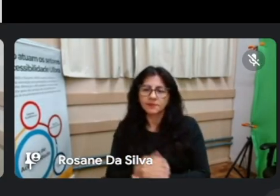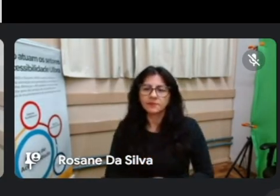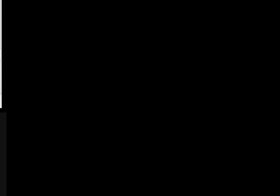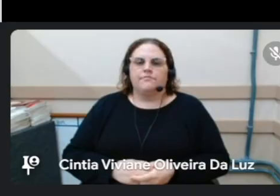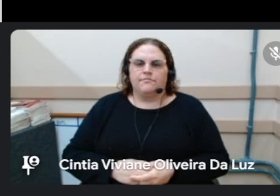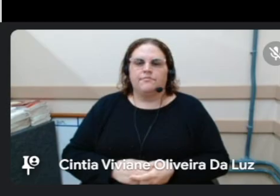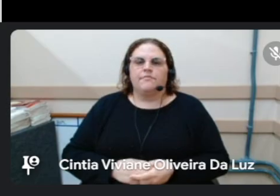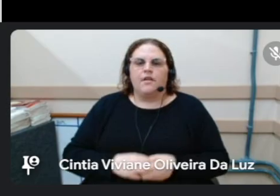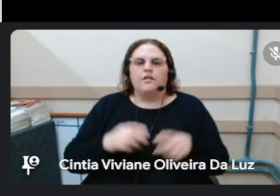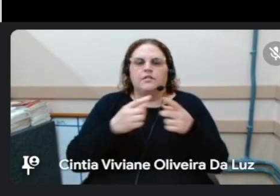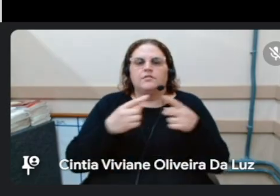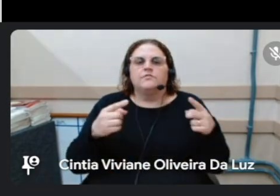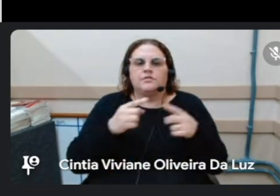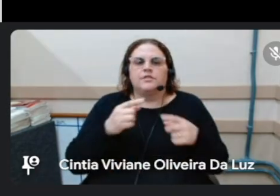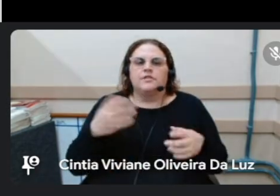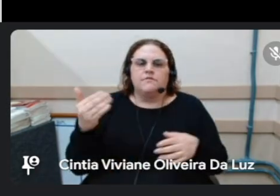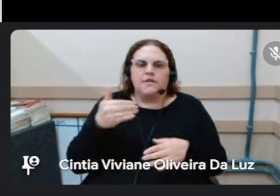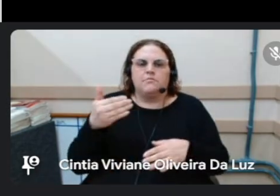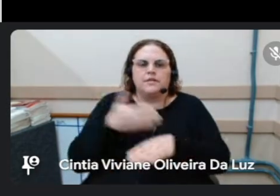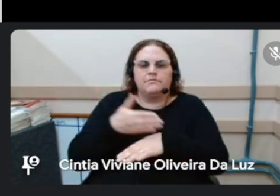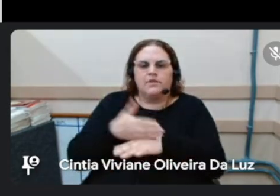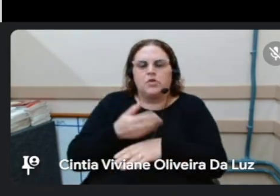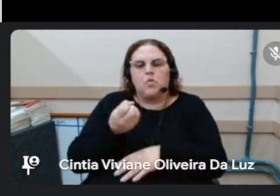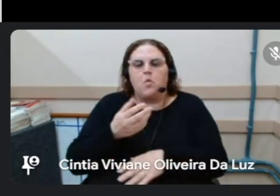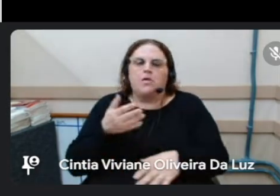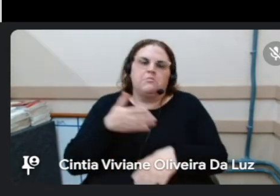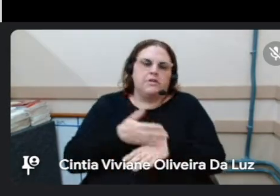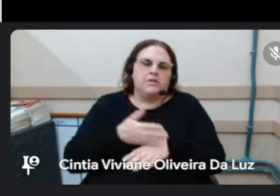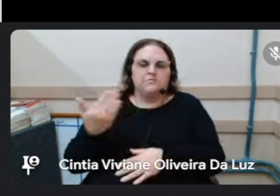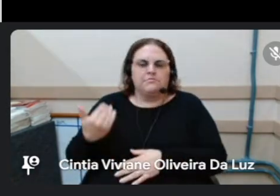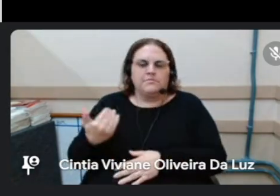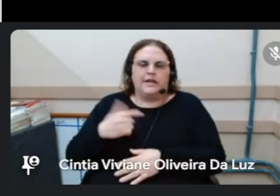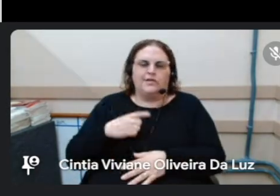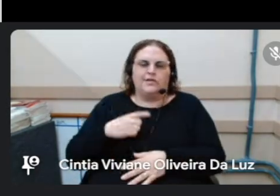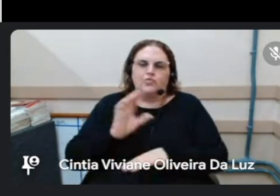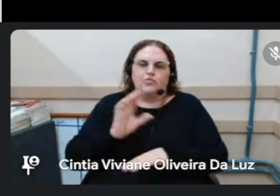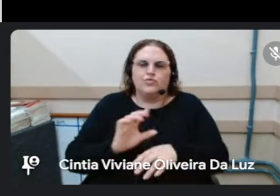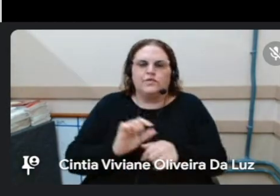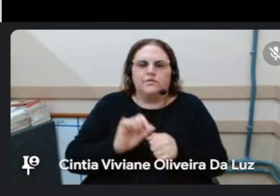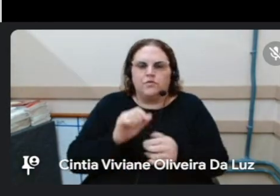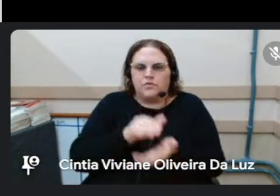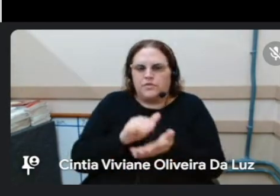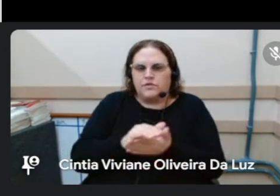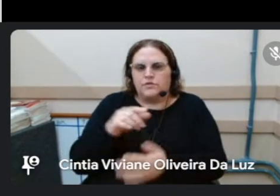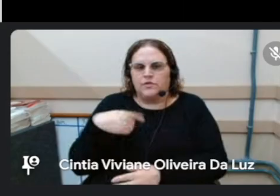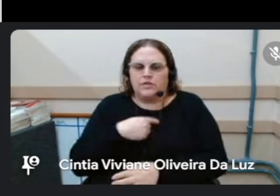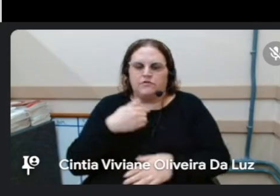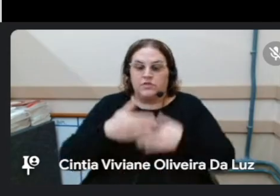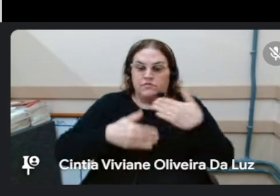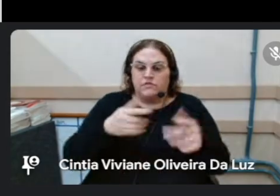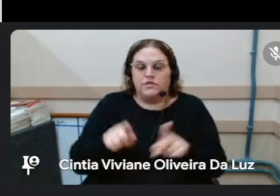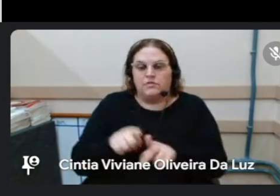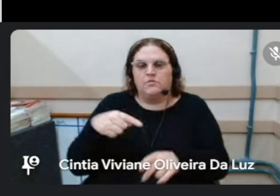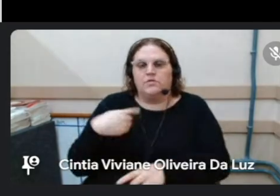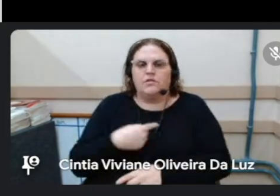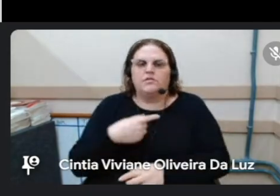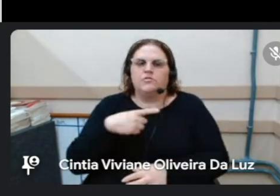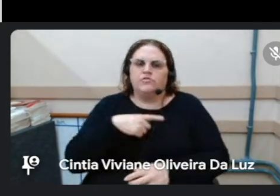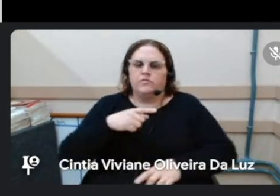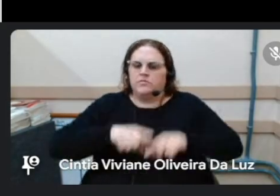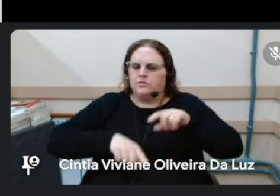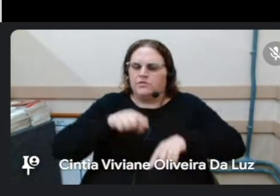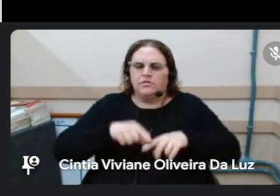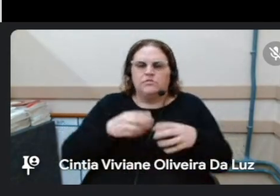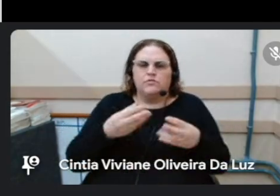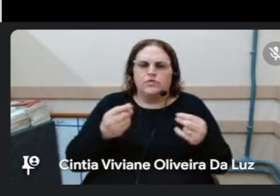ou que participaram do curso que foi foi produzido por nós e e desenvolvido ido por nós então tivemos uma materialidade bastante